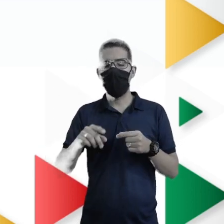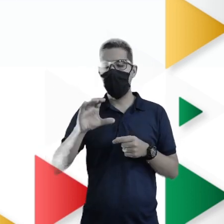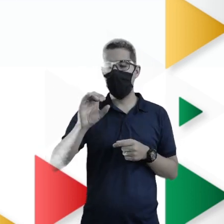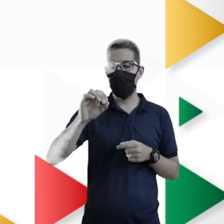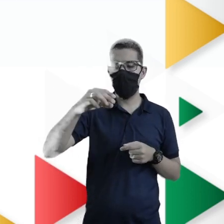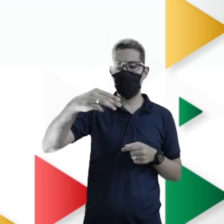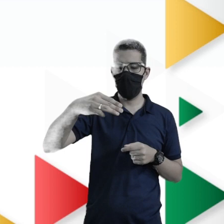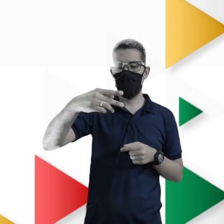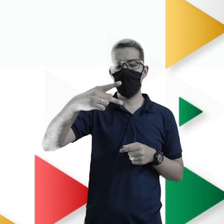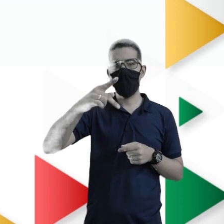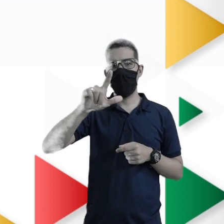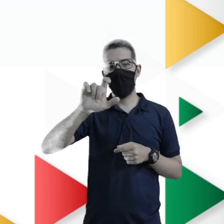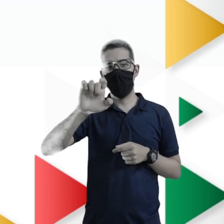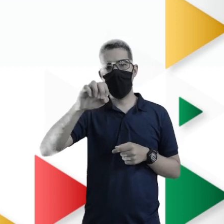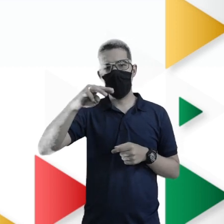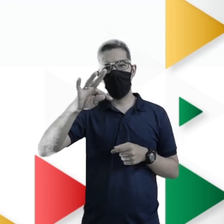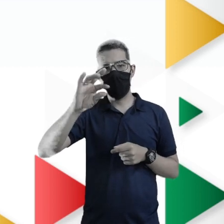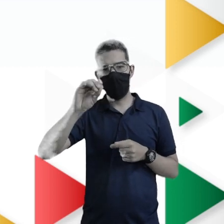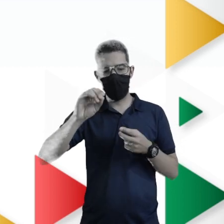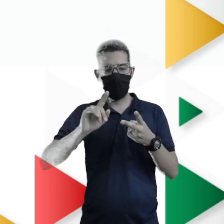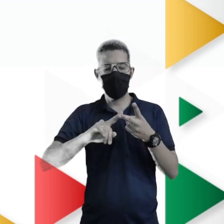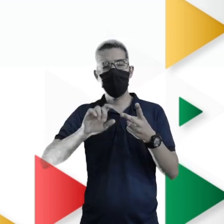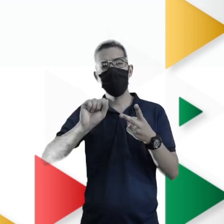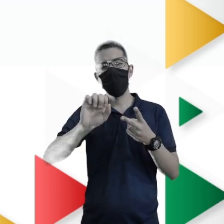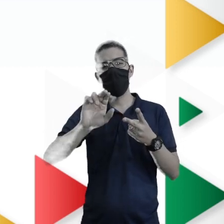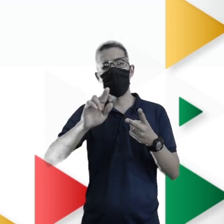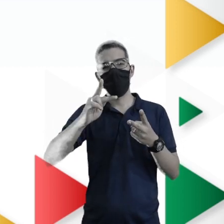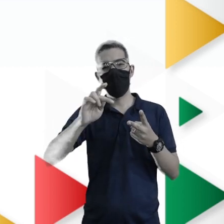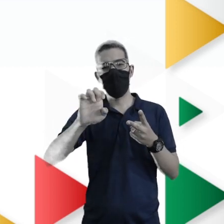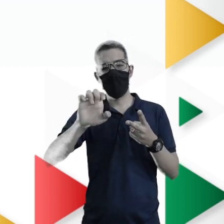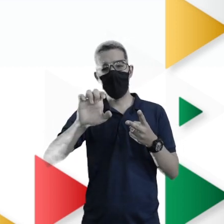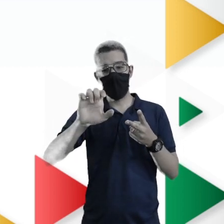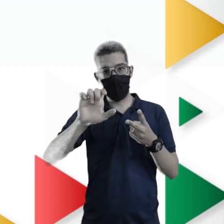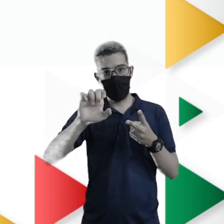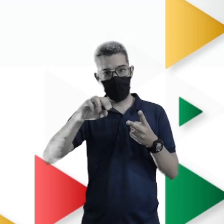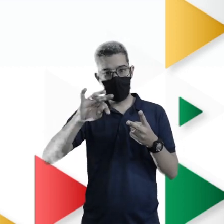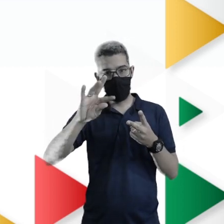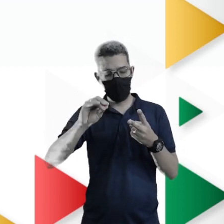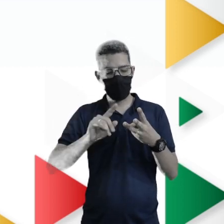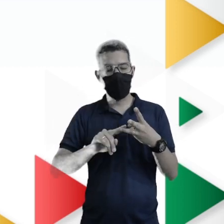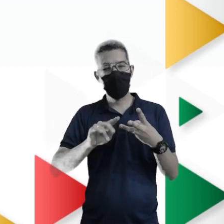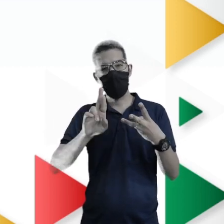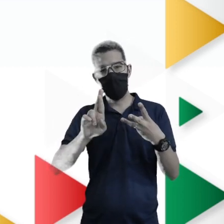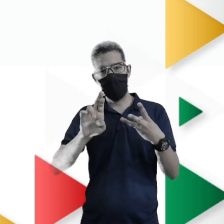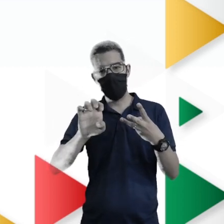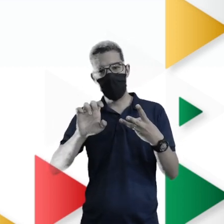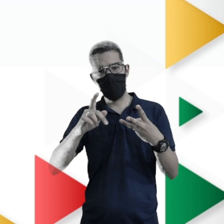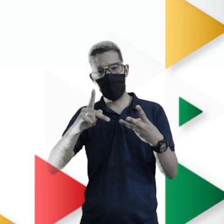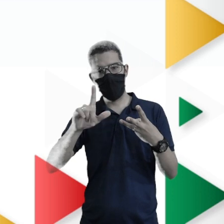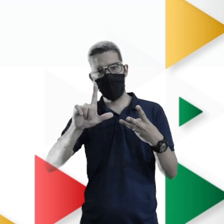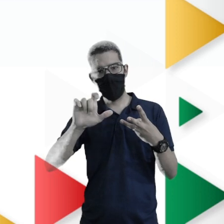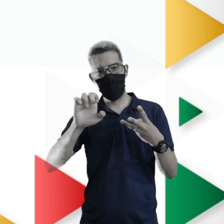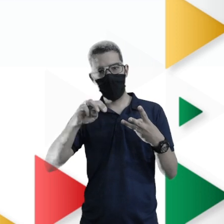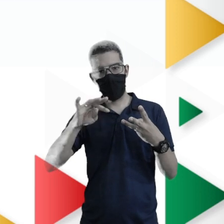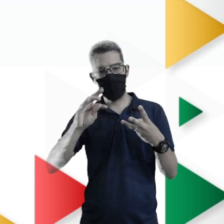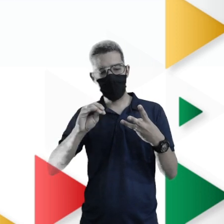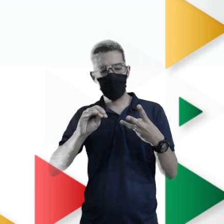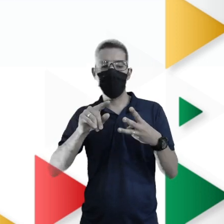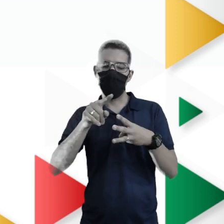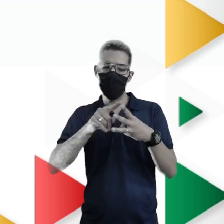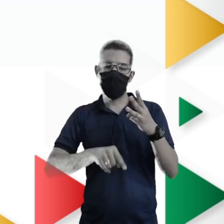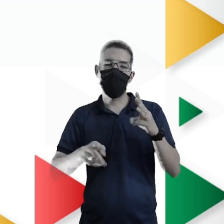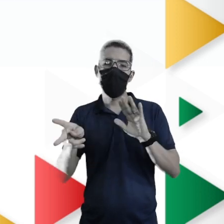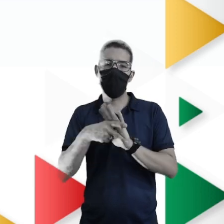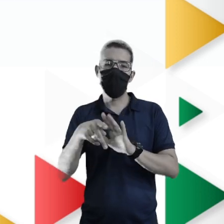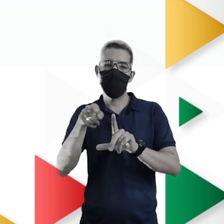suplemento e replemento de um ângulo. Lembra disso, professor? Lembra disso? Se não lembra, pesquisa e leva para o teu aluno, porque isso faz